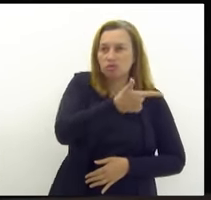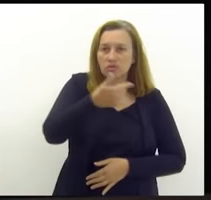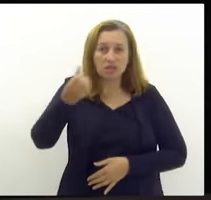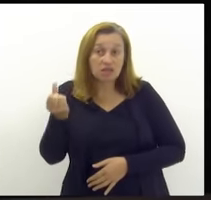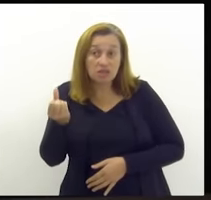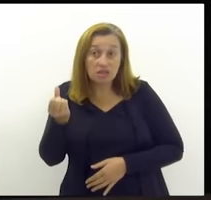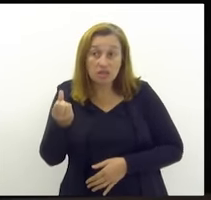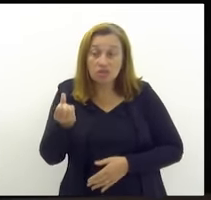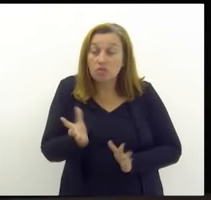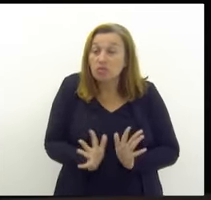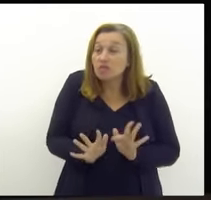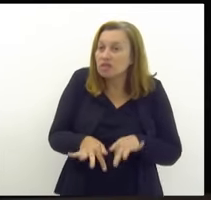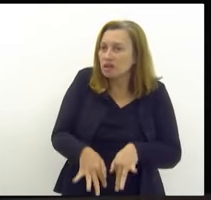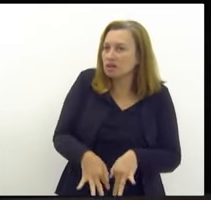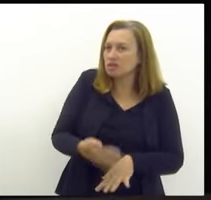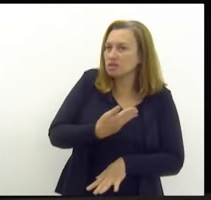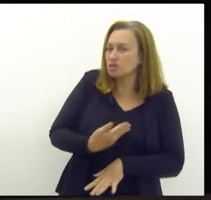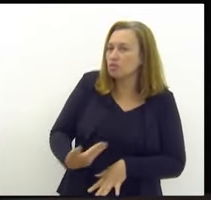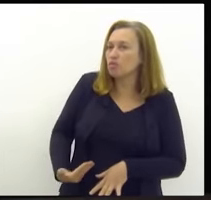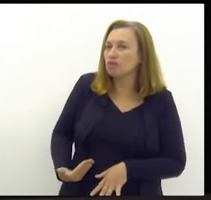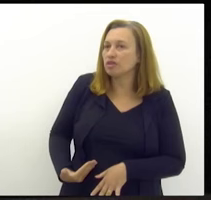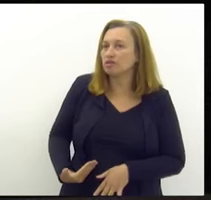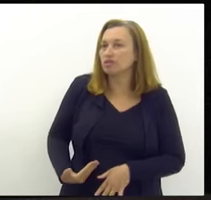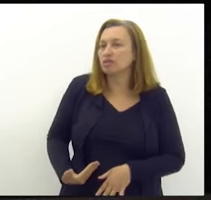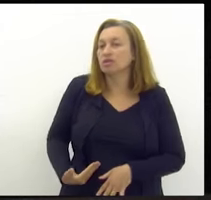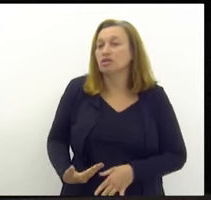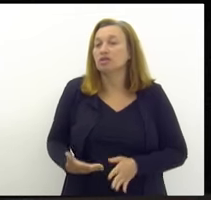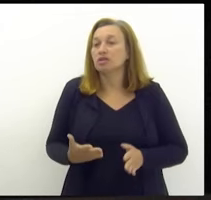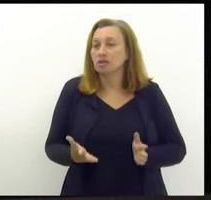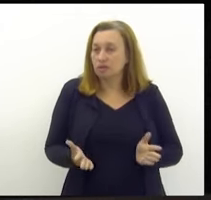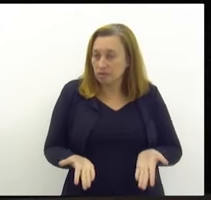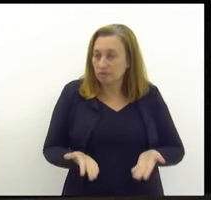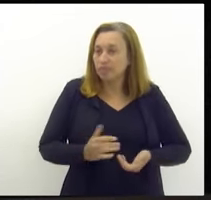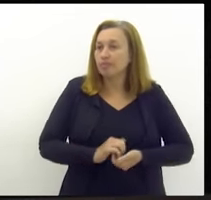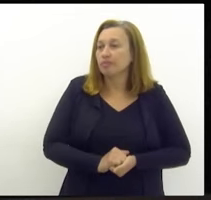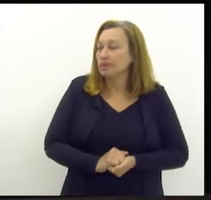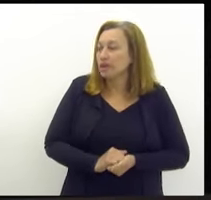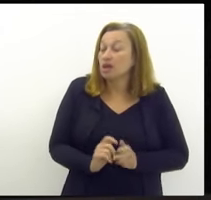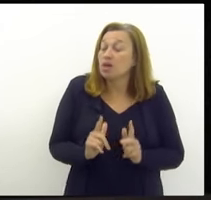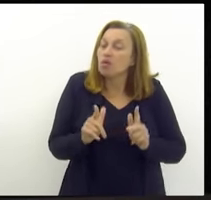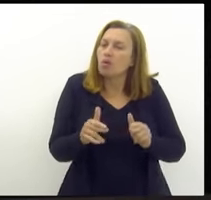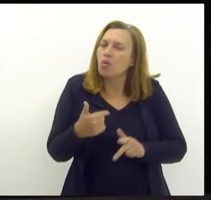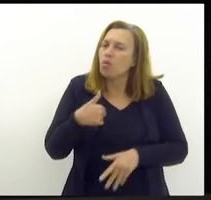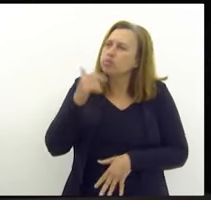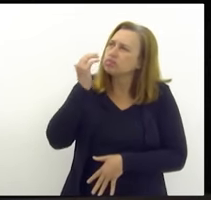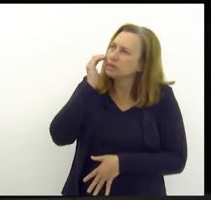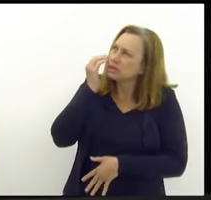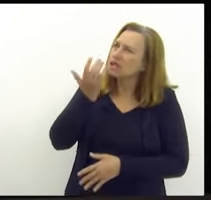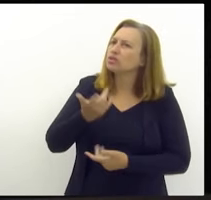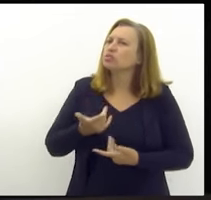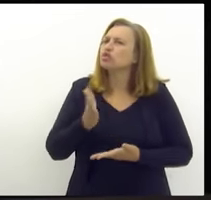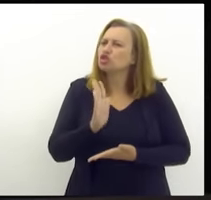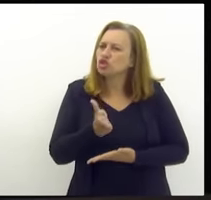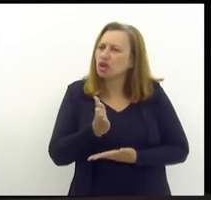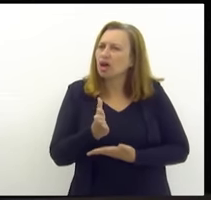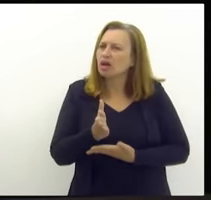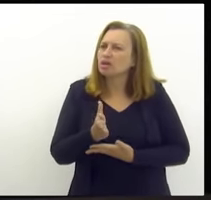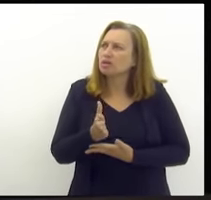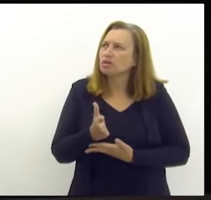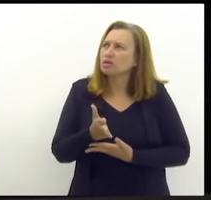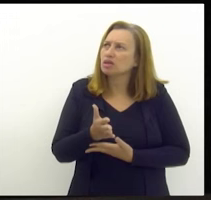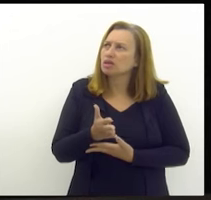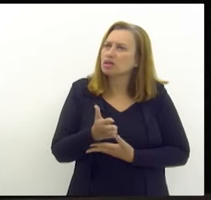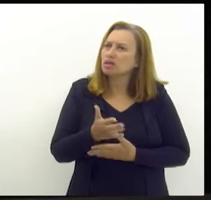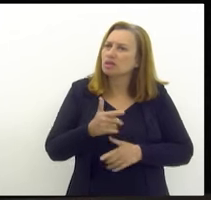quando termina o governo queer est e da mesma forma entendo que se já que a gente não tá trabalhando